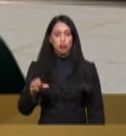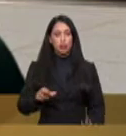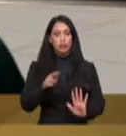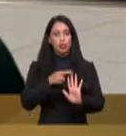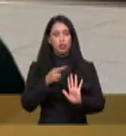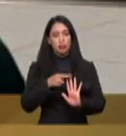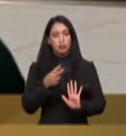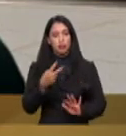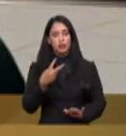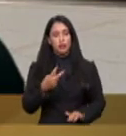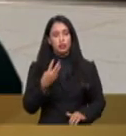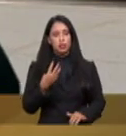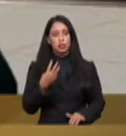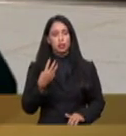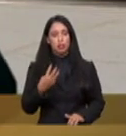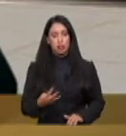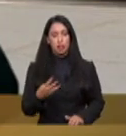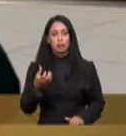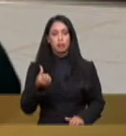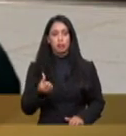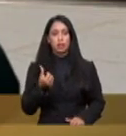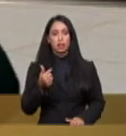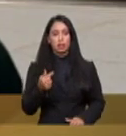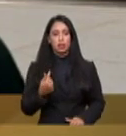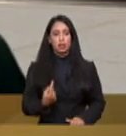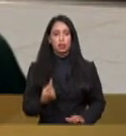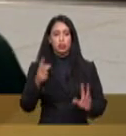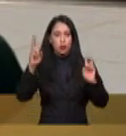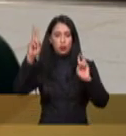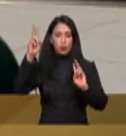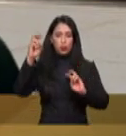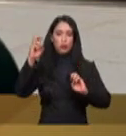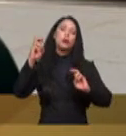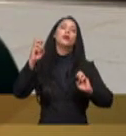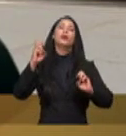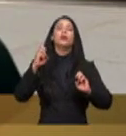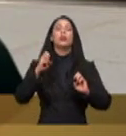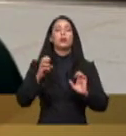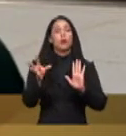Resolução 23.671. Abro aspas. O